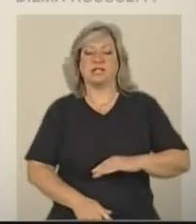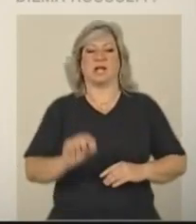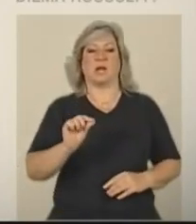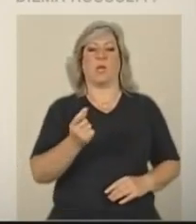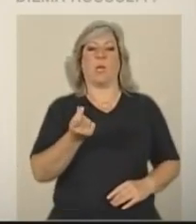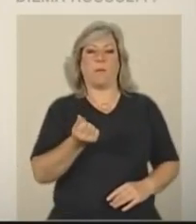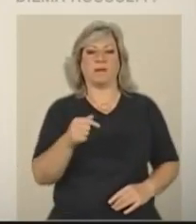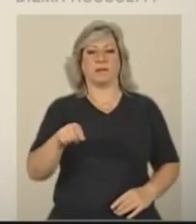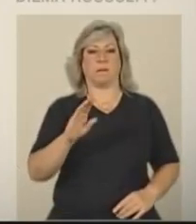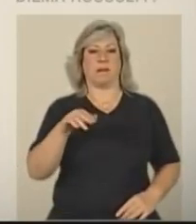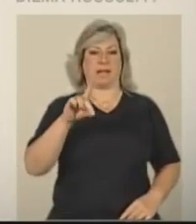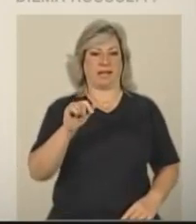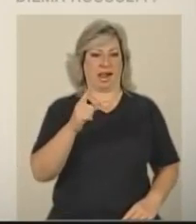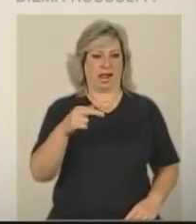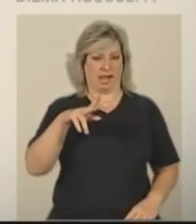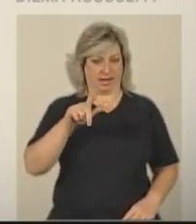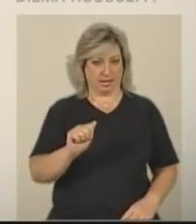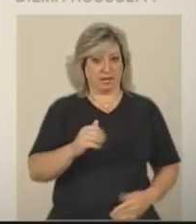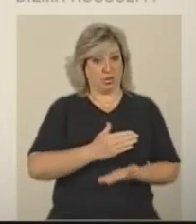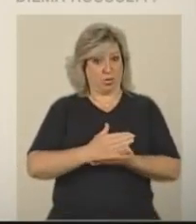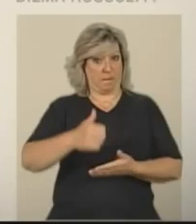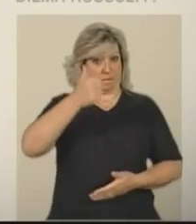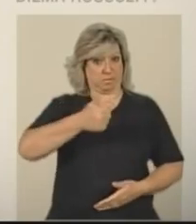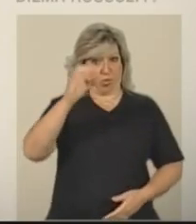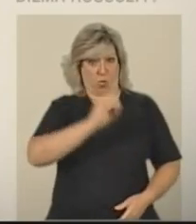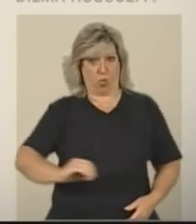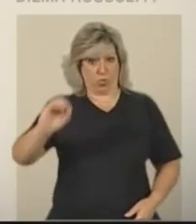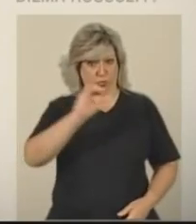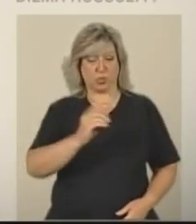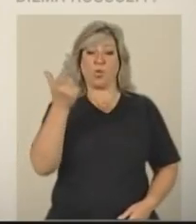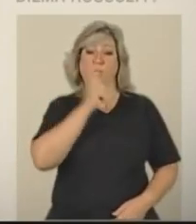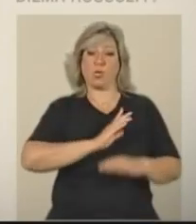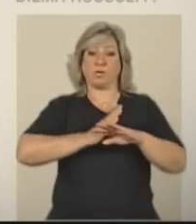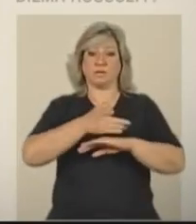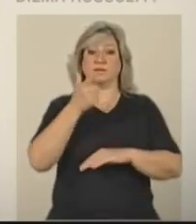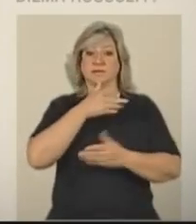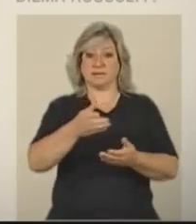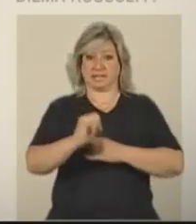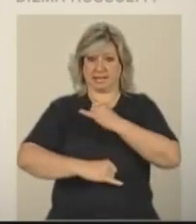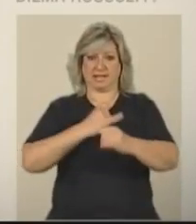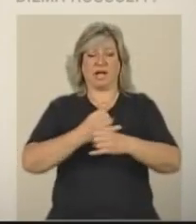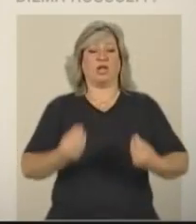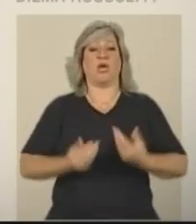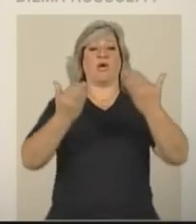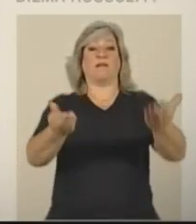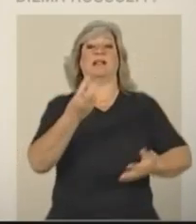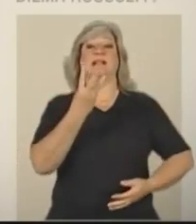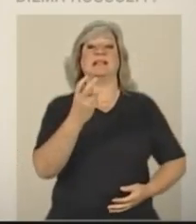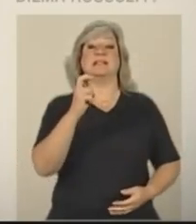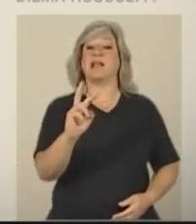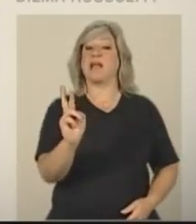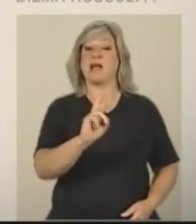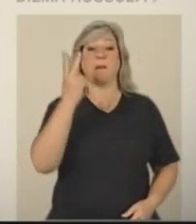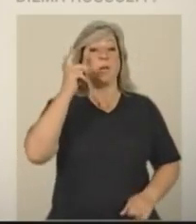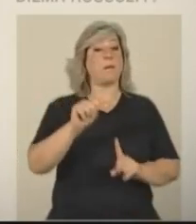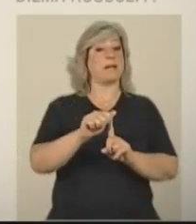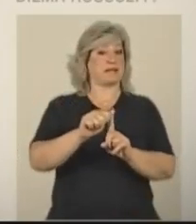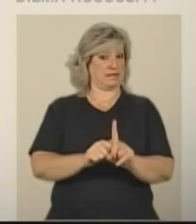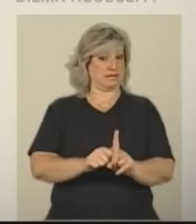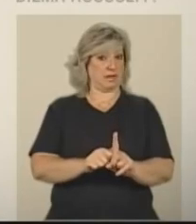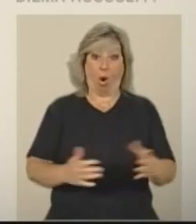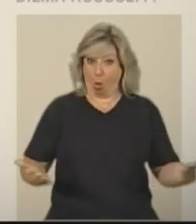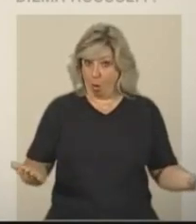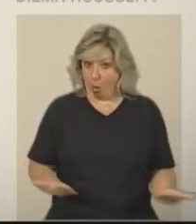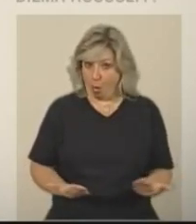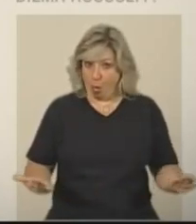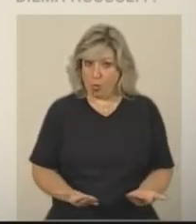A partir de 1º de outubro, o acesso à internet começa a ser oferecido a R$ 35,00 por mês. Hoje,